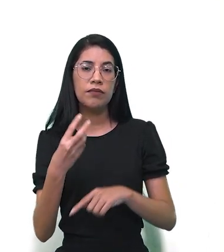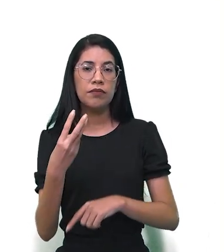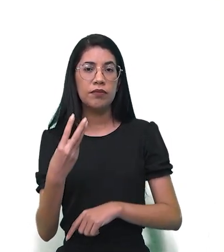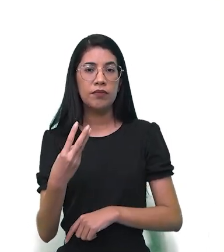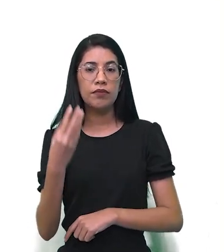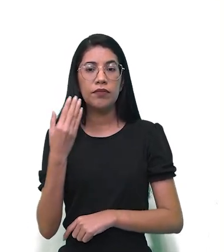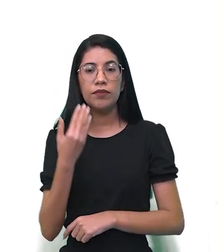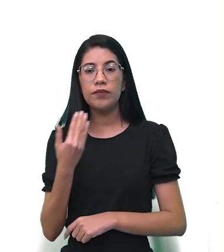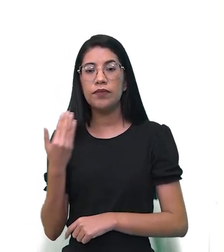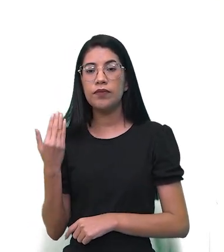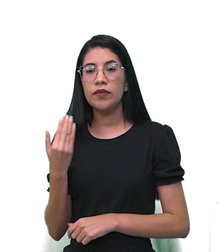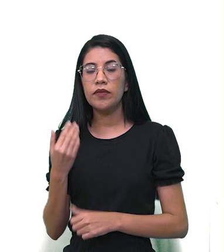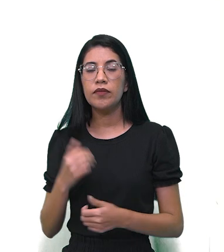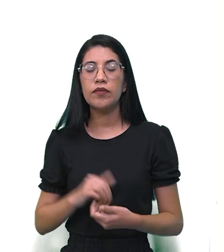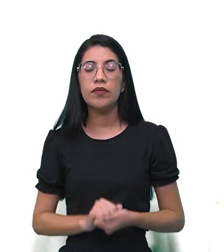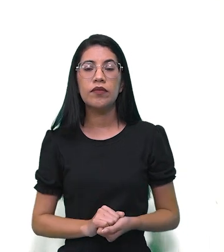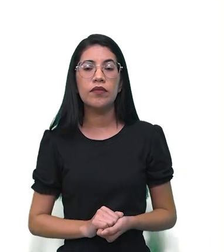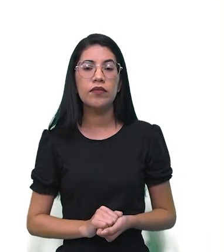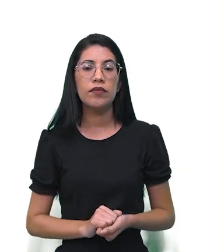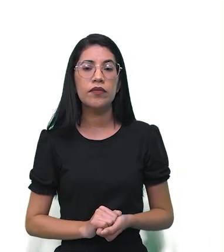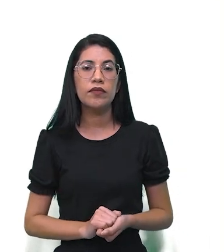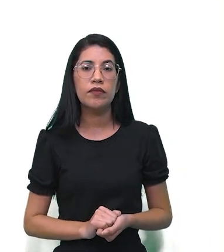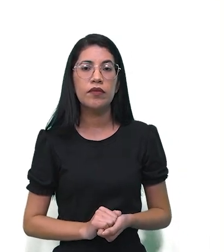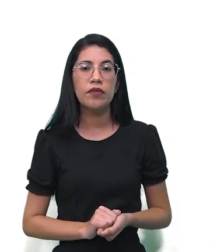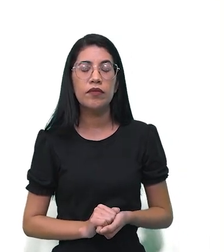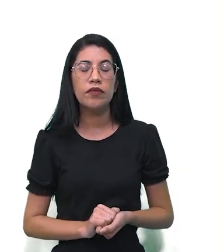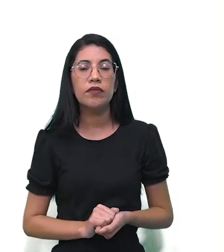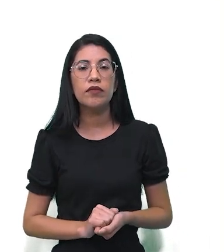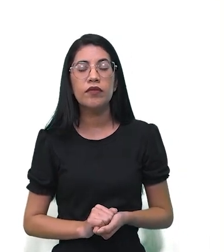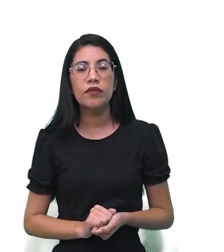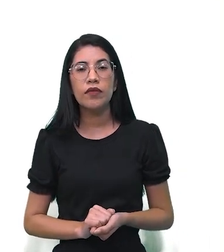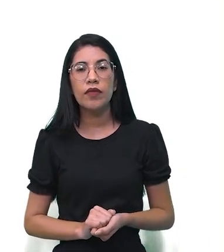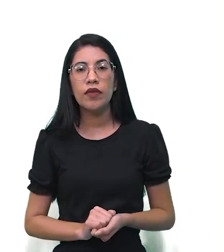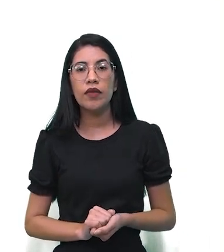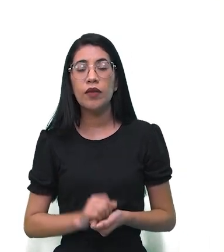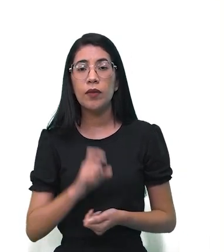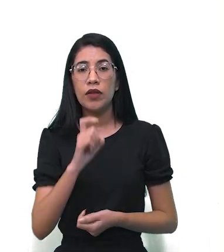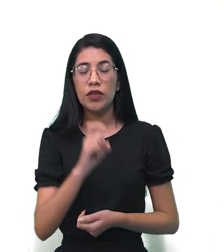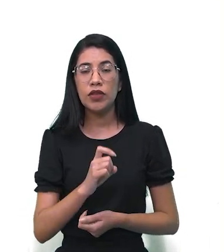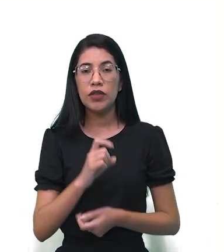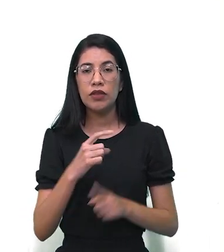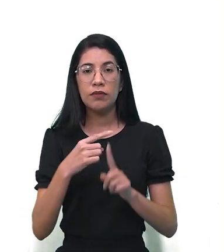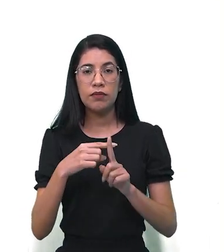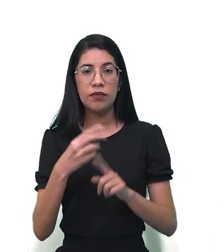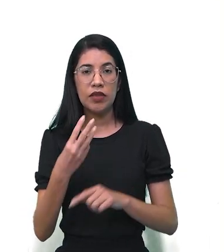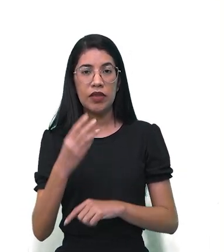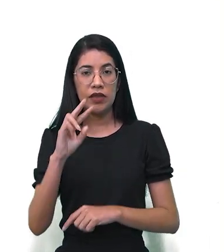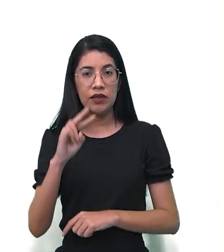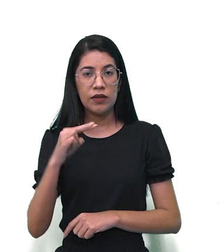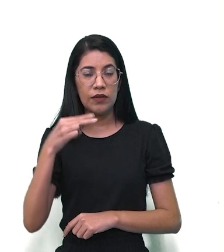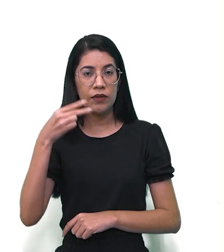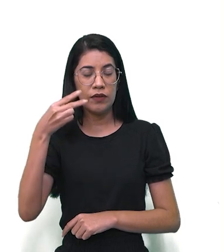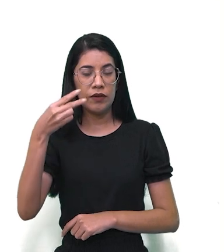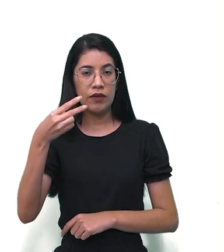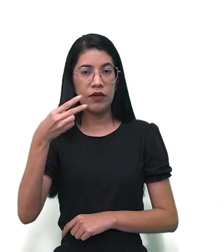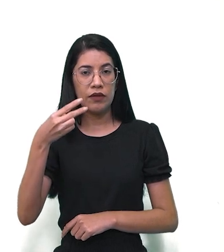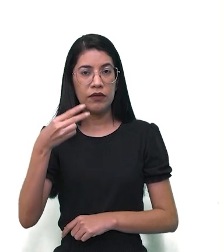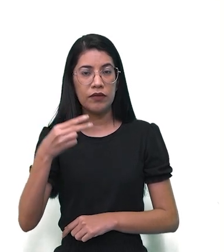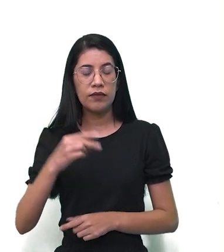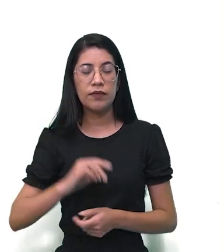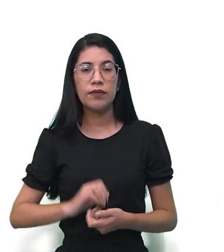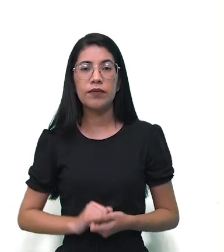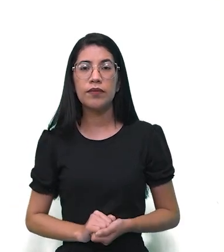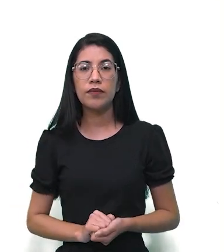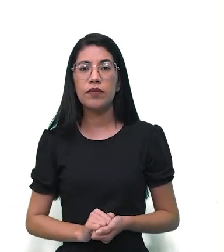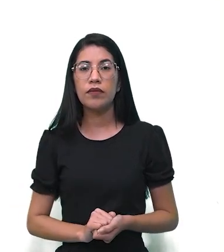Então, olha só, x mais 3 elevado ao quadrado.